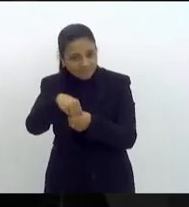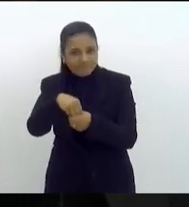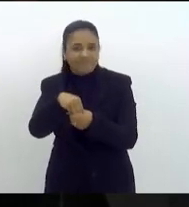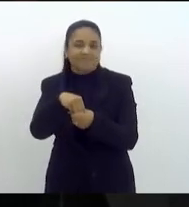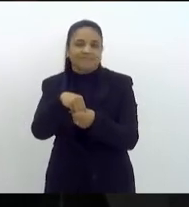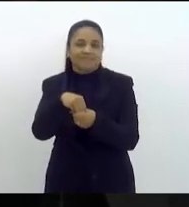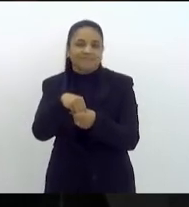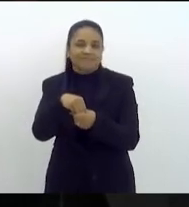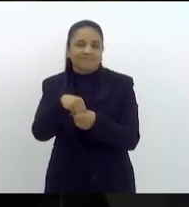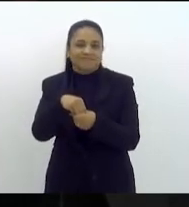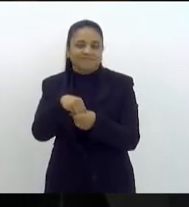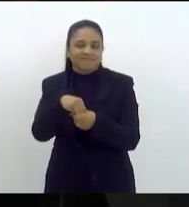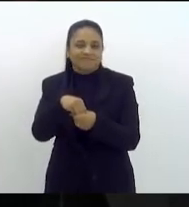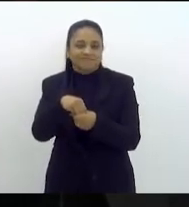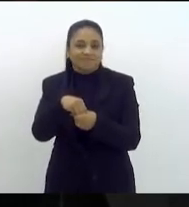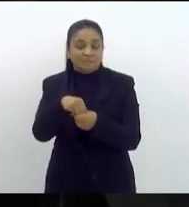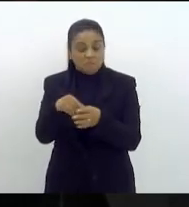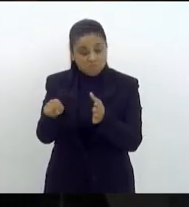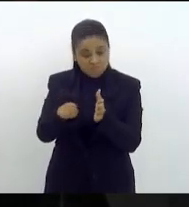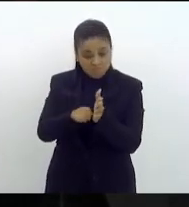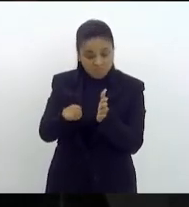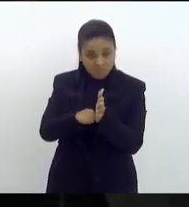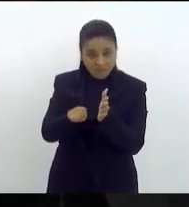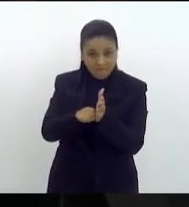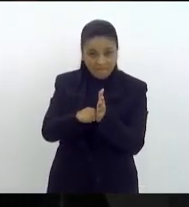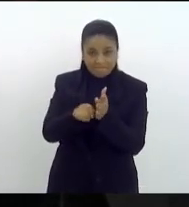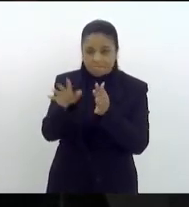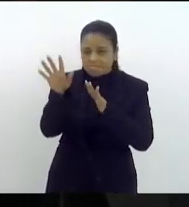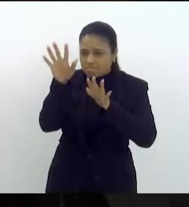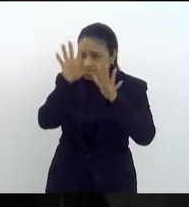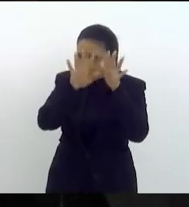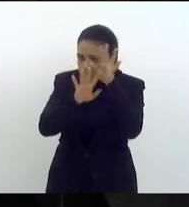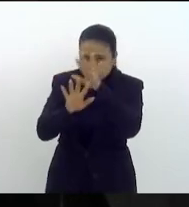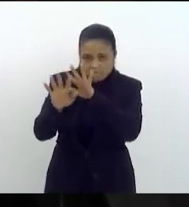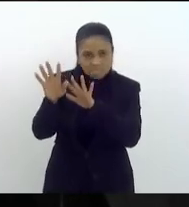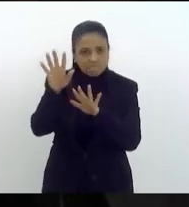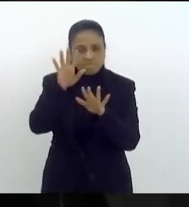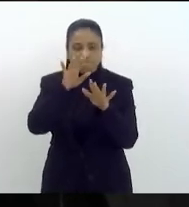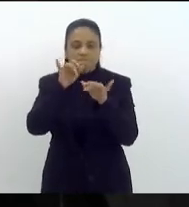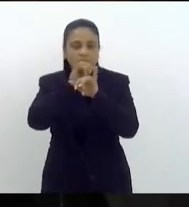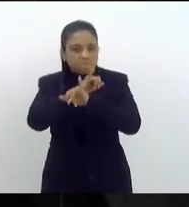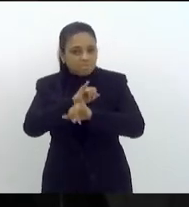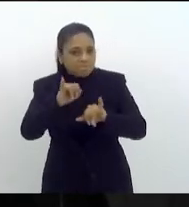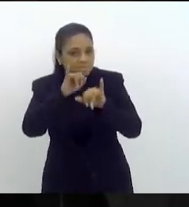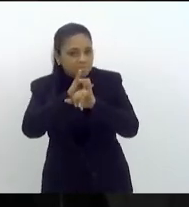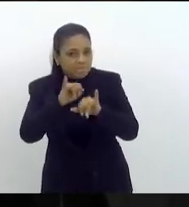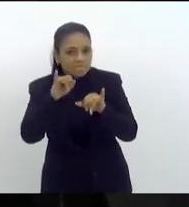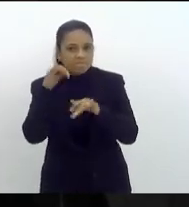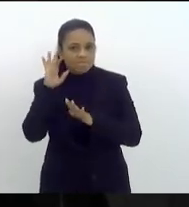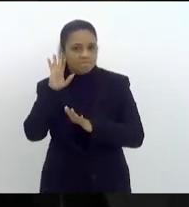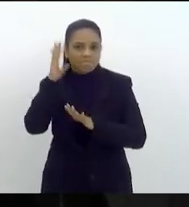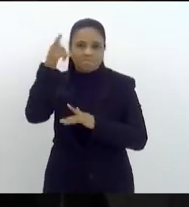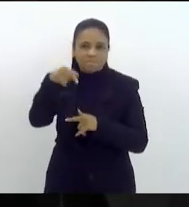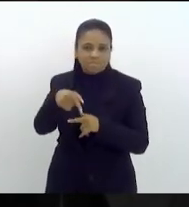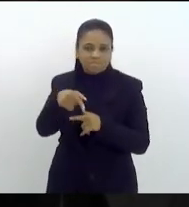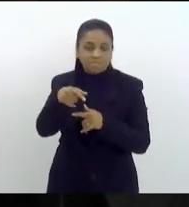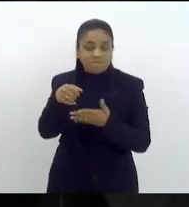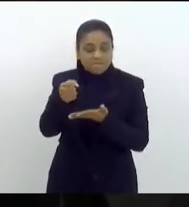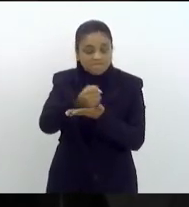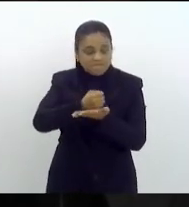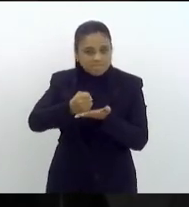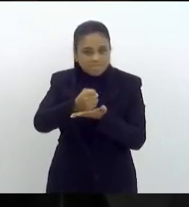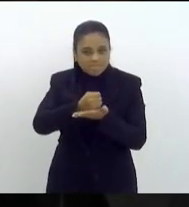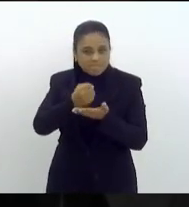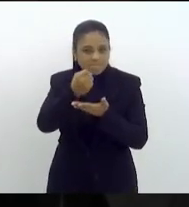talvez entorpecidos pela pelo uso da própria droga resolveram dizer que estão fabricando remédios o